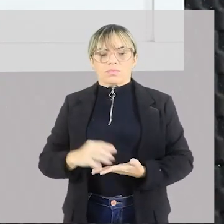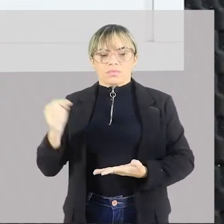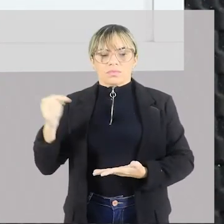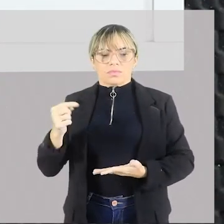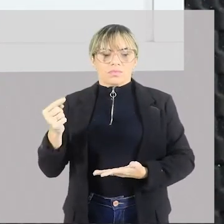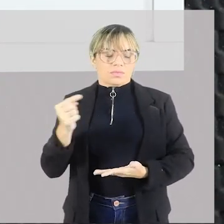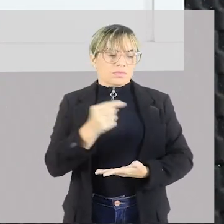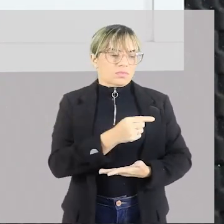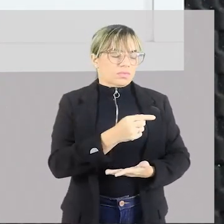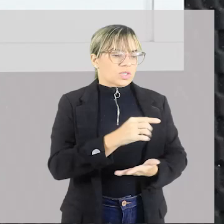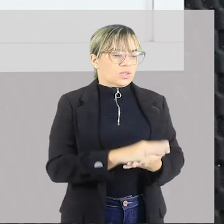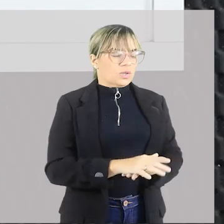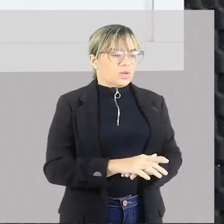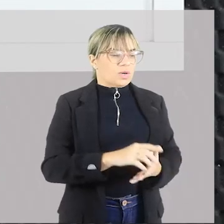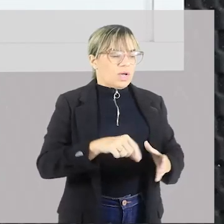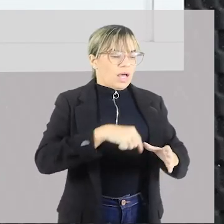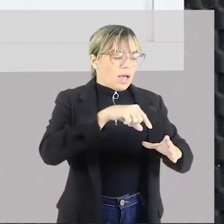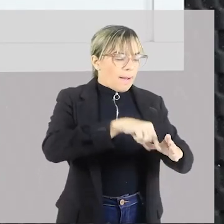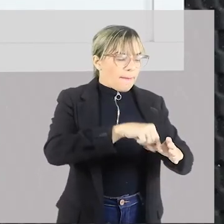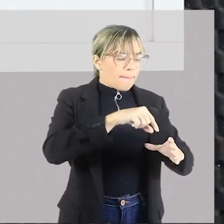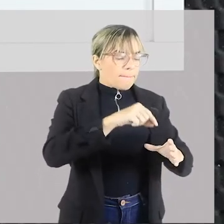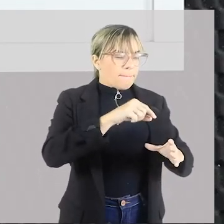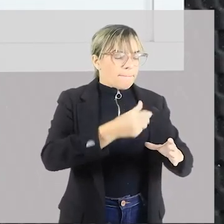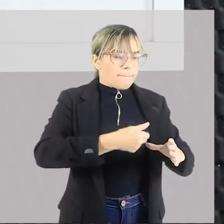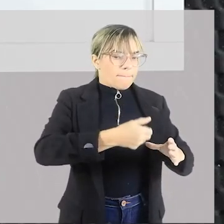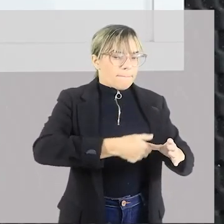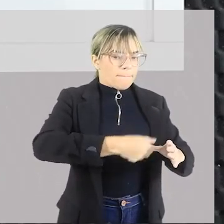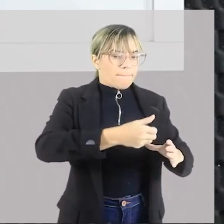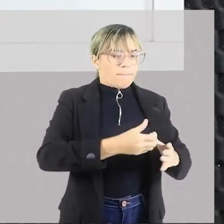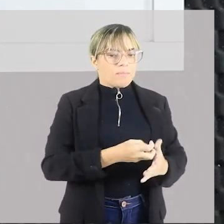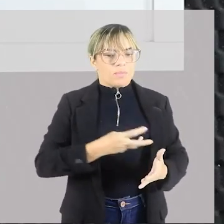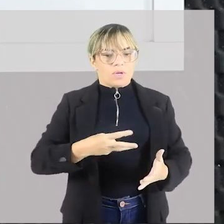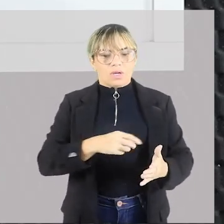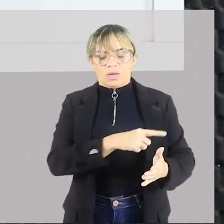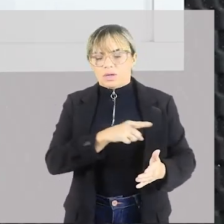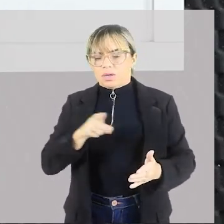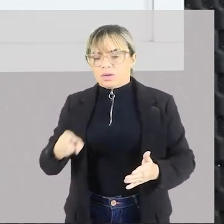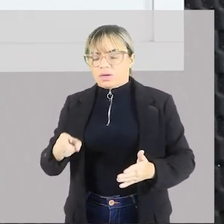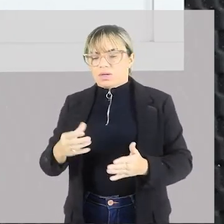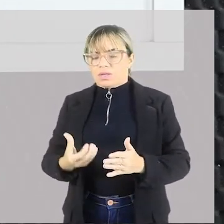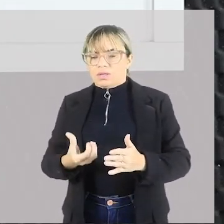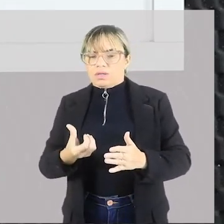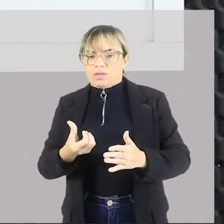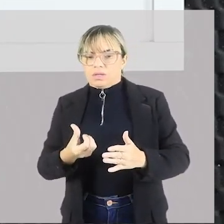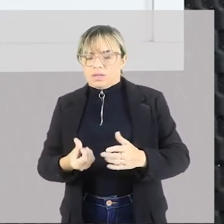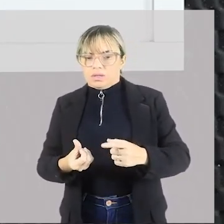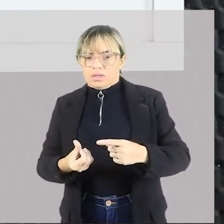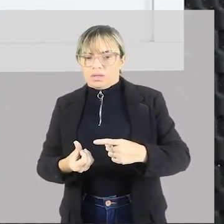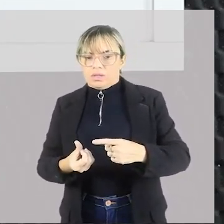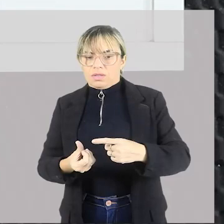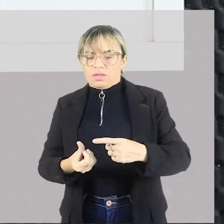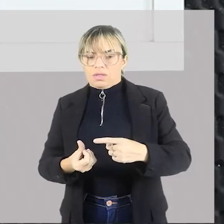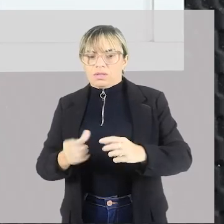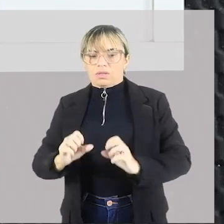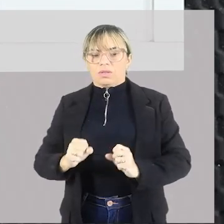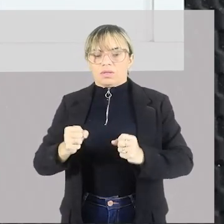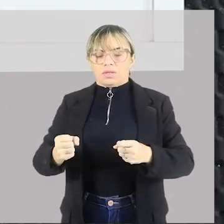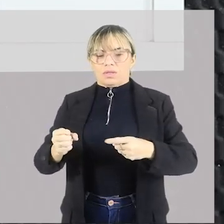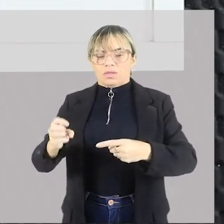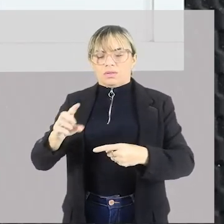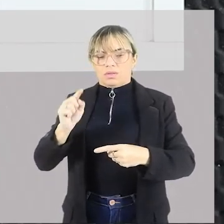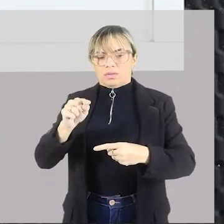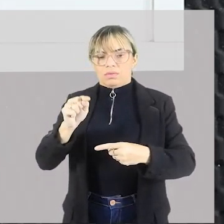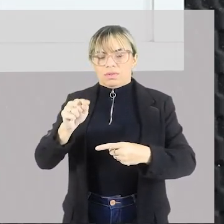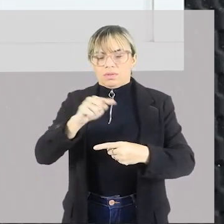probabilidade de sair o número três eu vou eu colocarei aqui embaixo seis né quantidades possíveis e